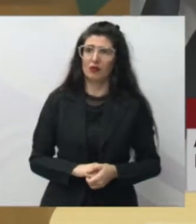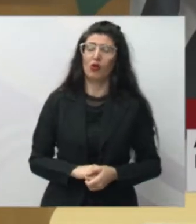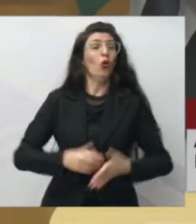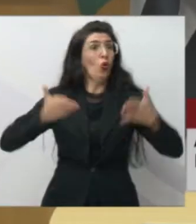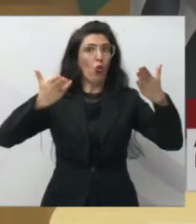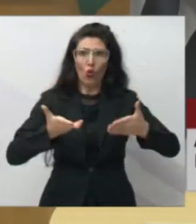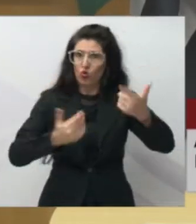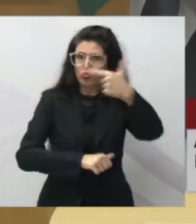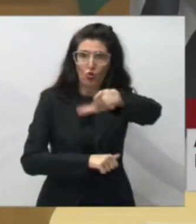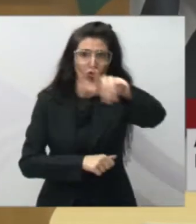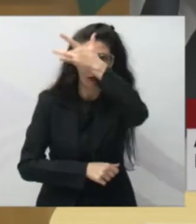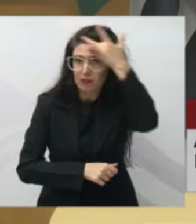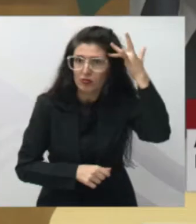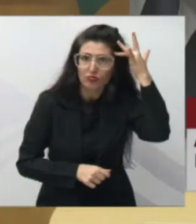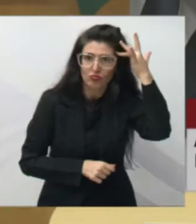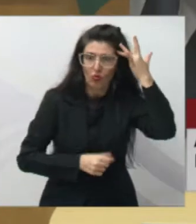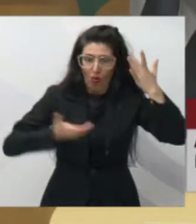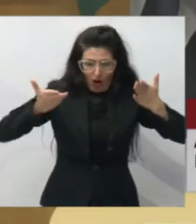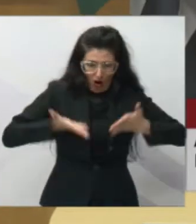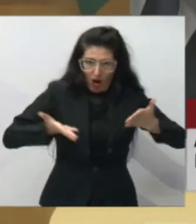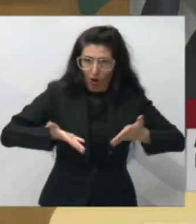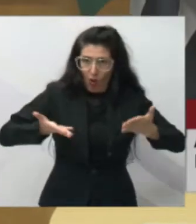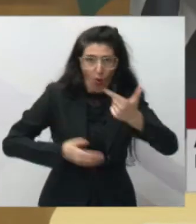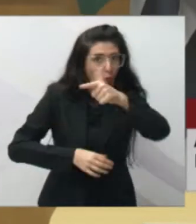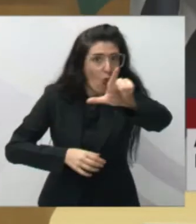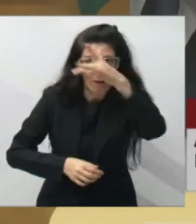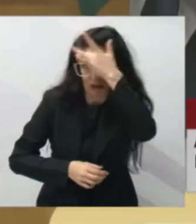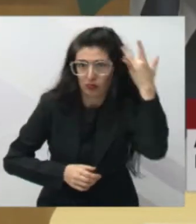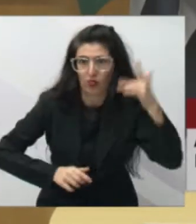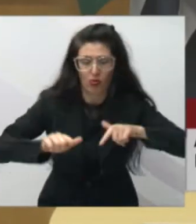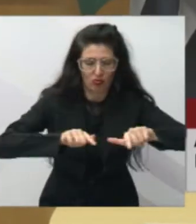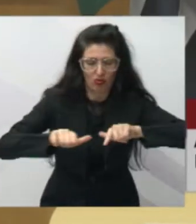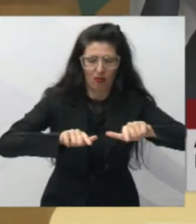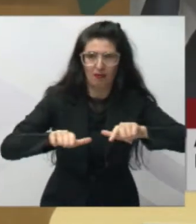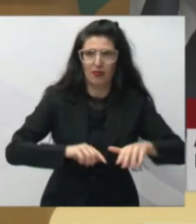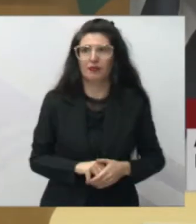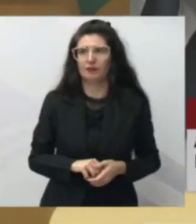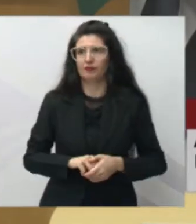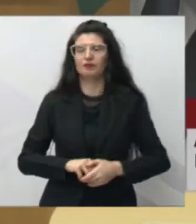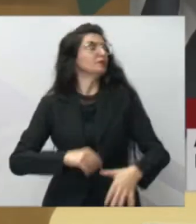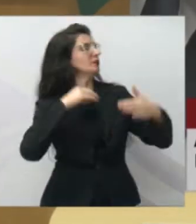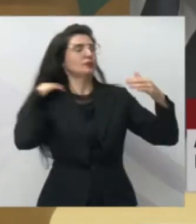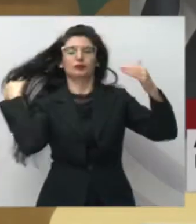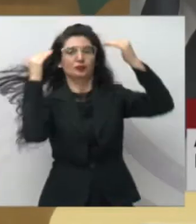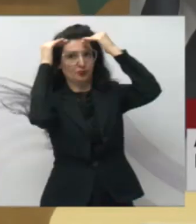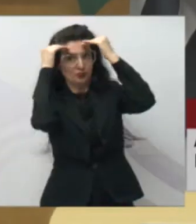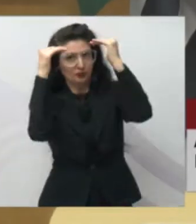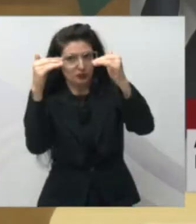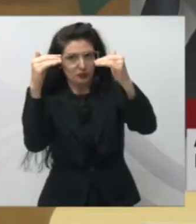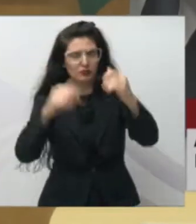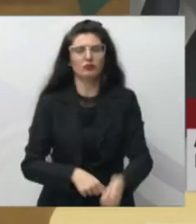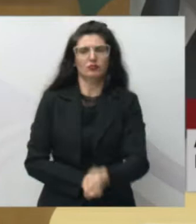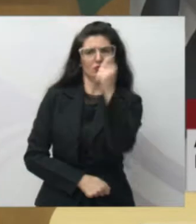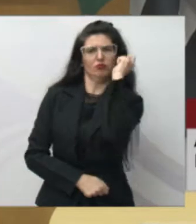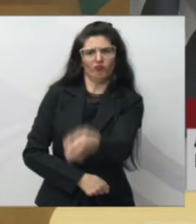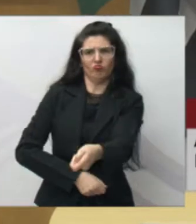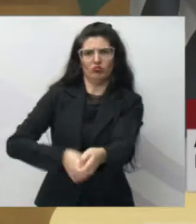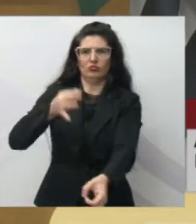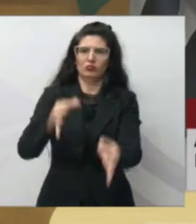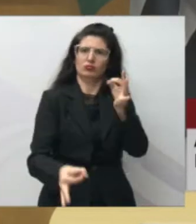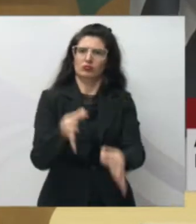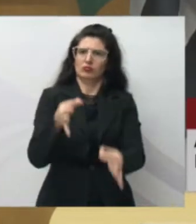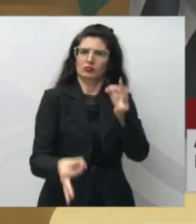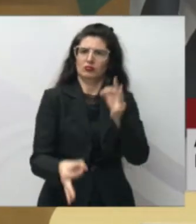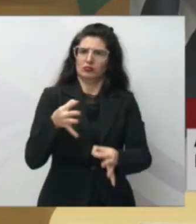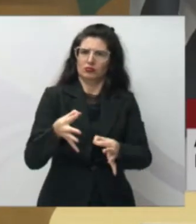hoje possui outros membros, de rigor que as recomendações da Corte de Contas sejam atendidas